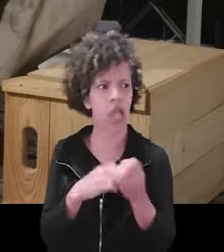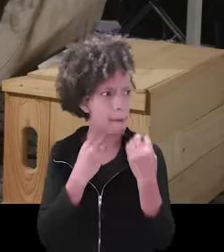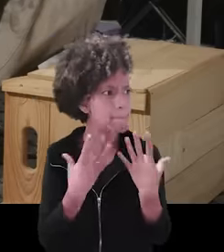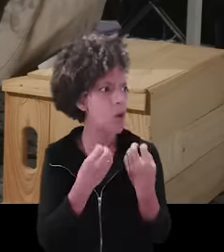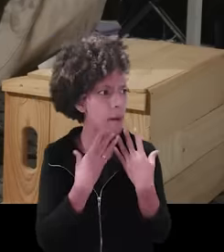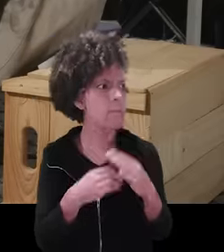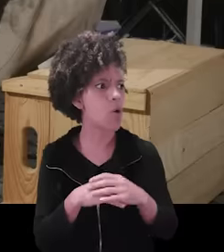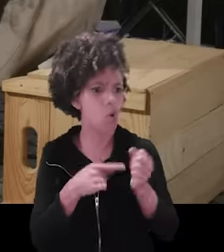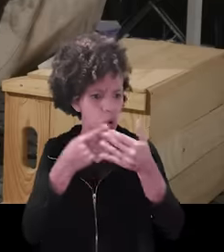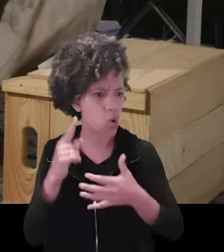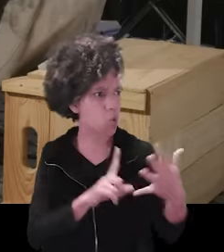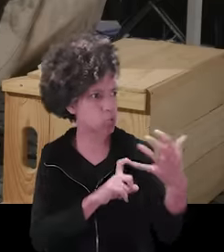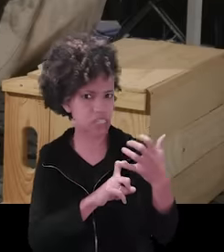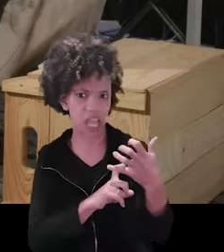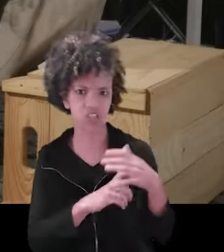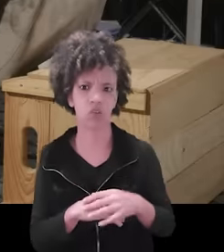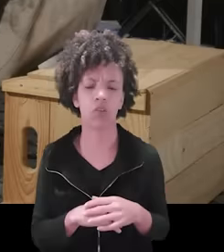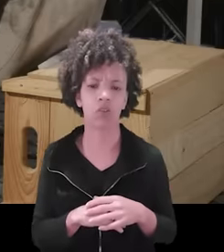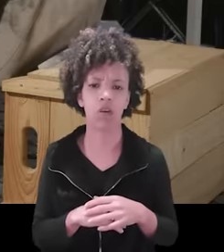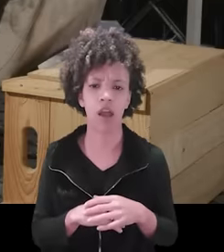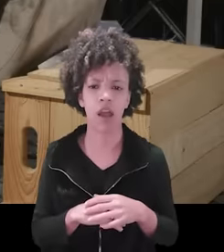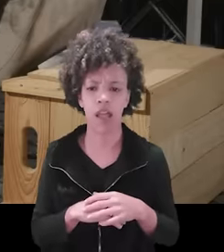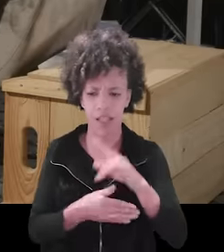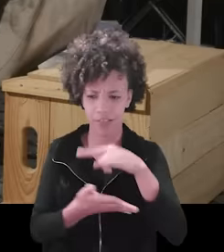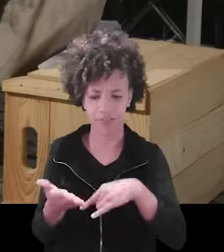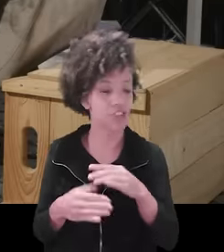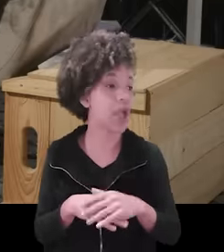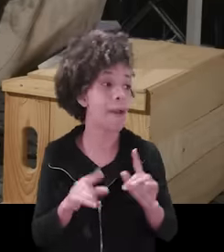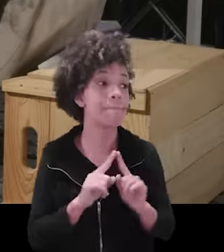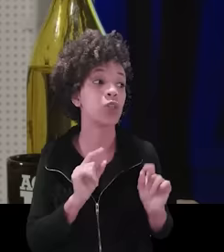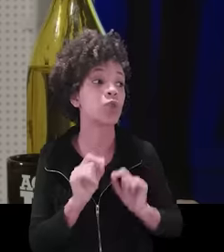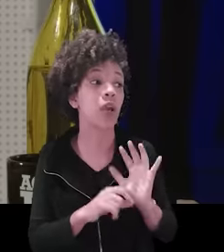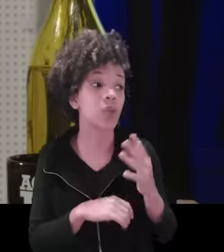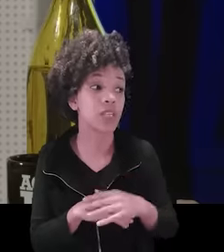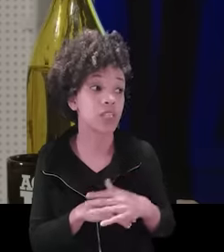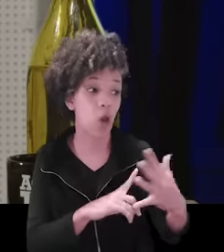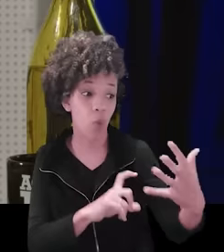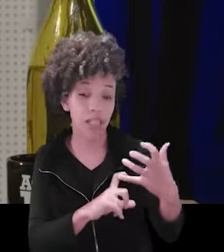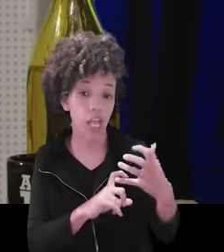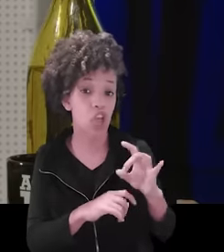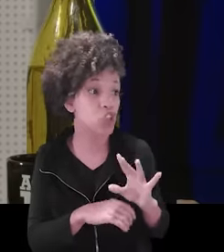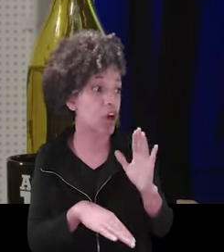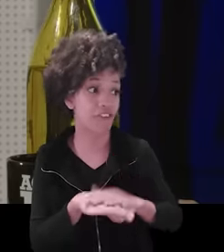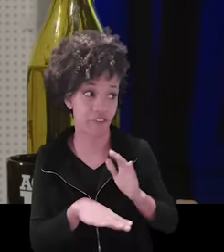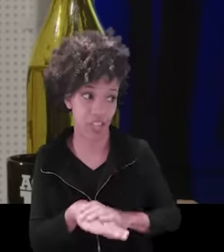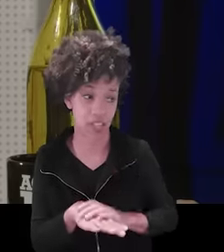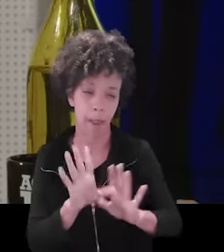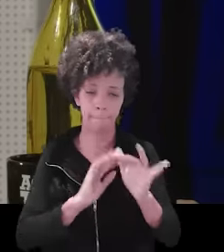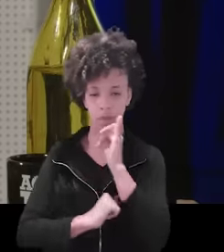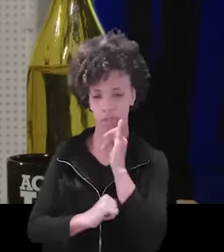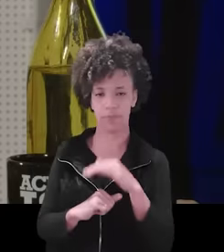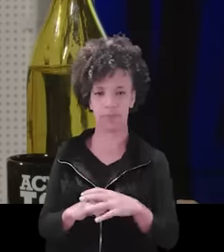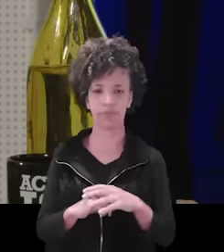pelo amor de Deus cara isso é bom demais é o Google do assédio é o Google da ficha corrida do cara lá não é só quem fez